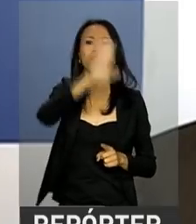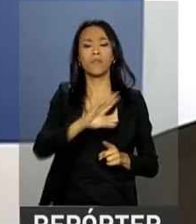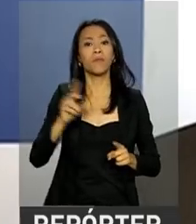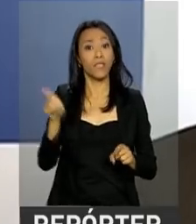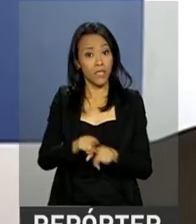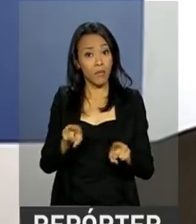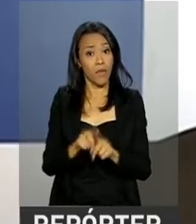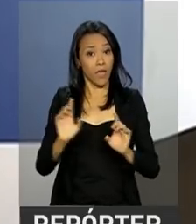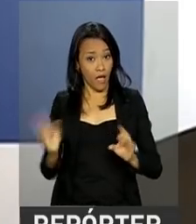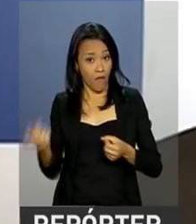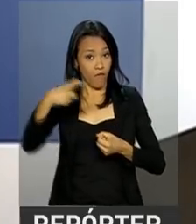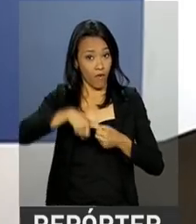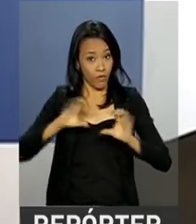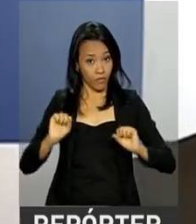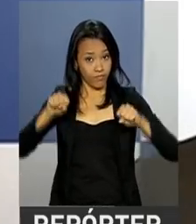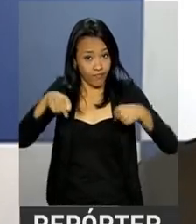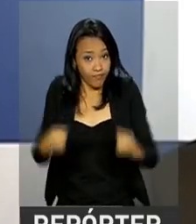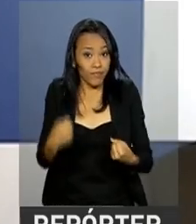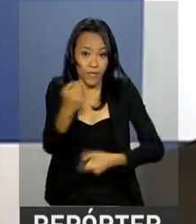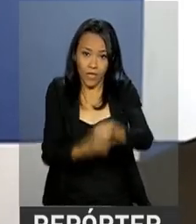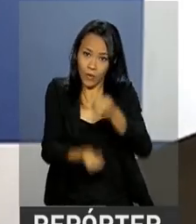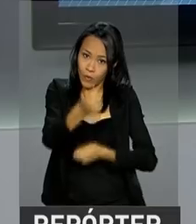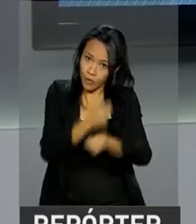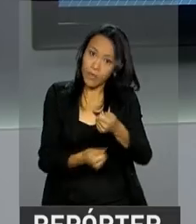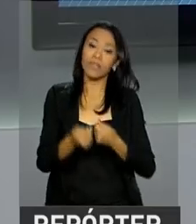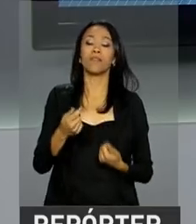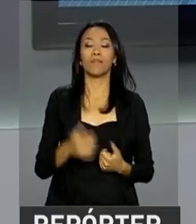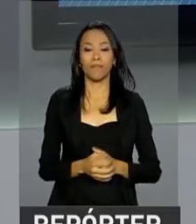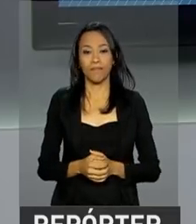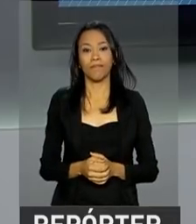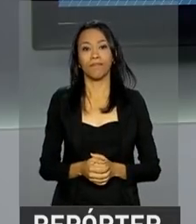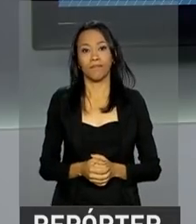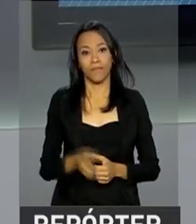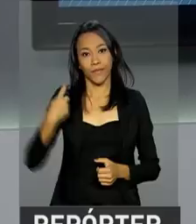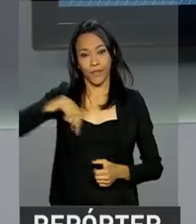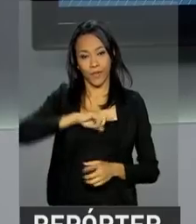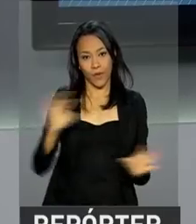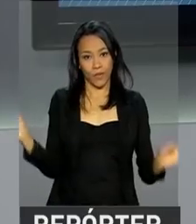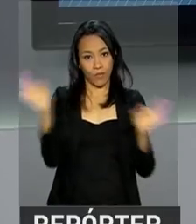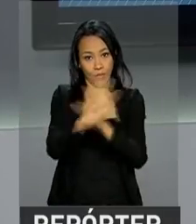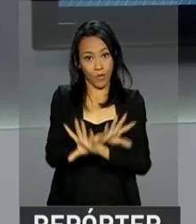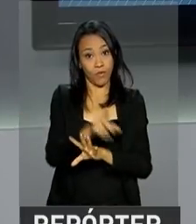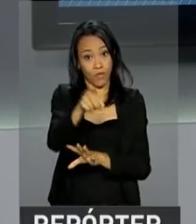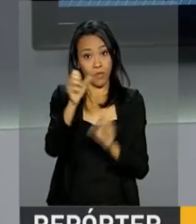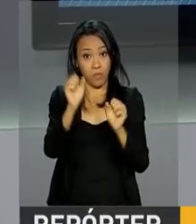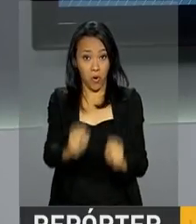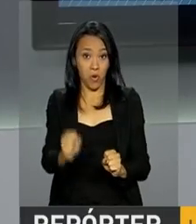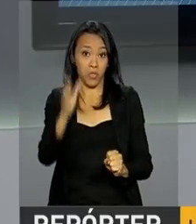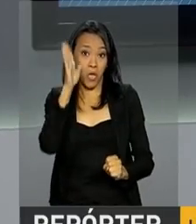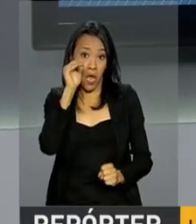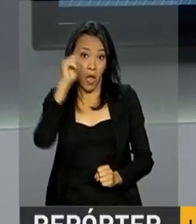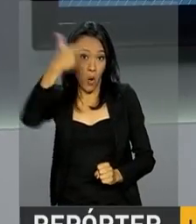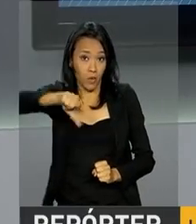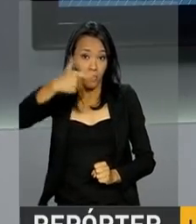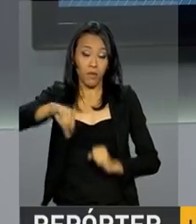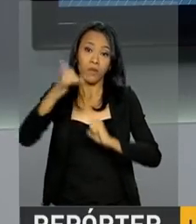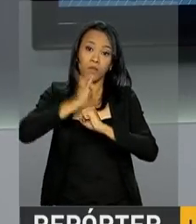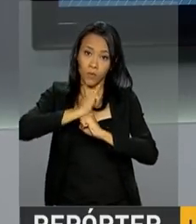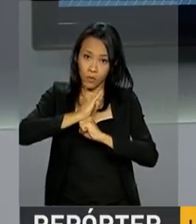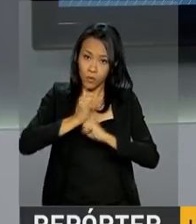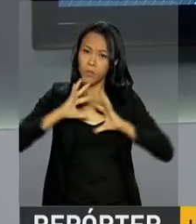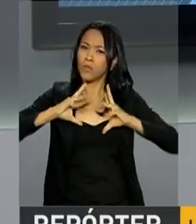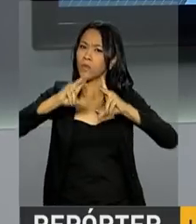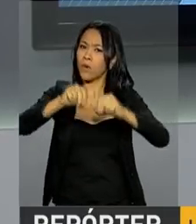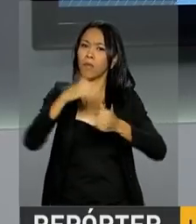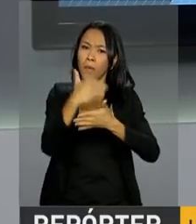da economia de uma forma mais robusta nós ficamos por aqui você pode rever as reportagens no youtube e